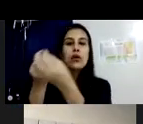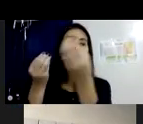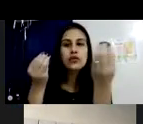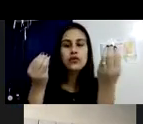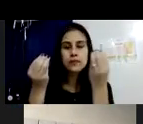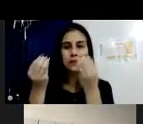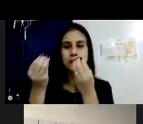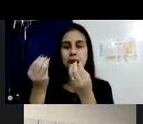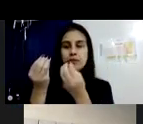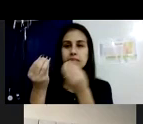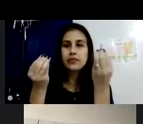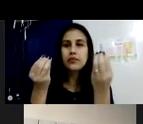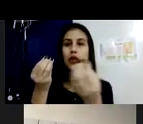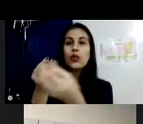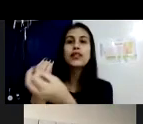e os outros